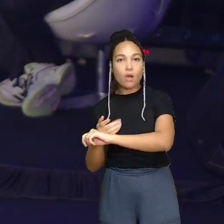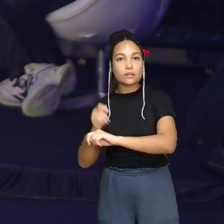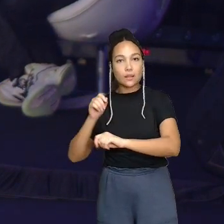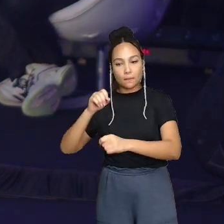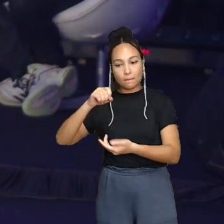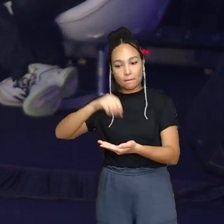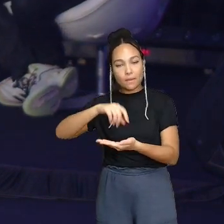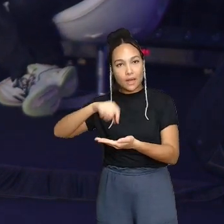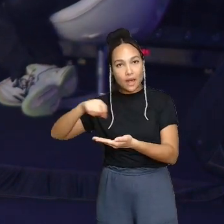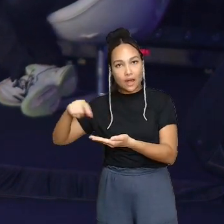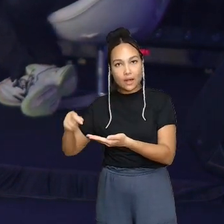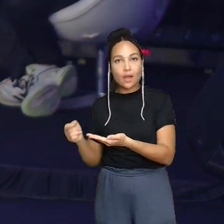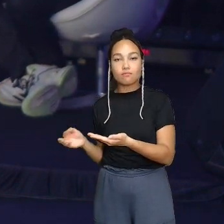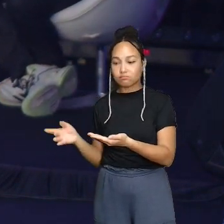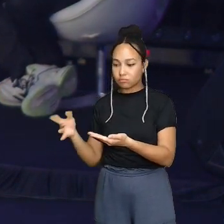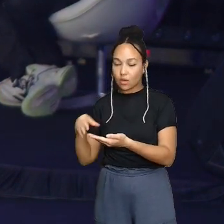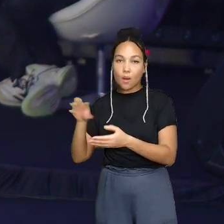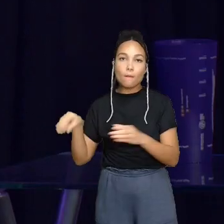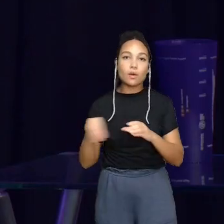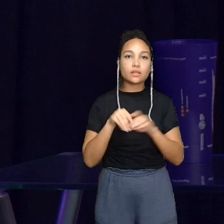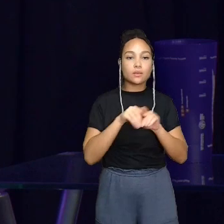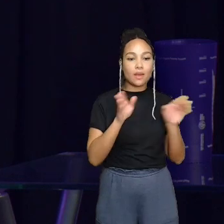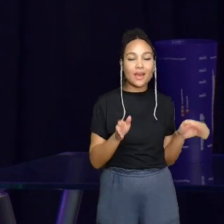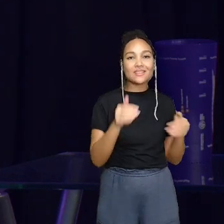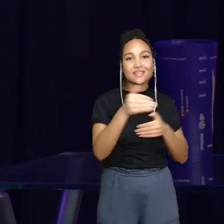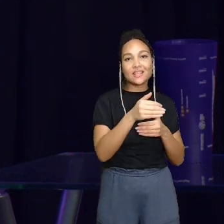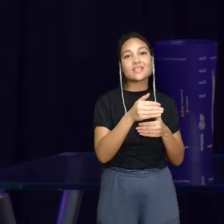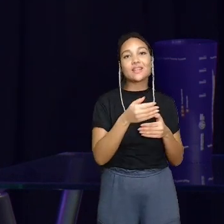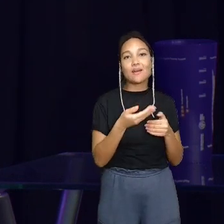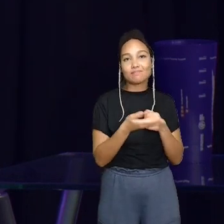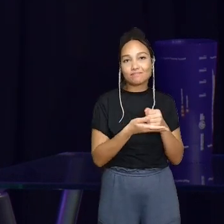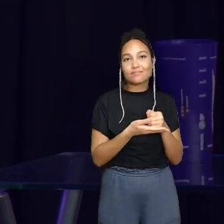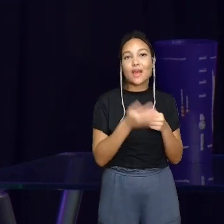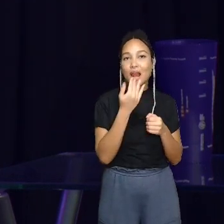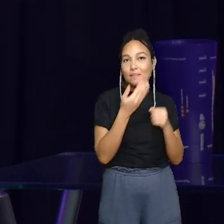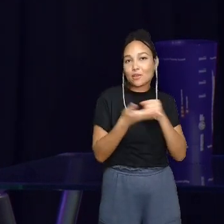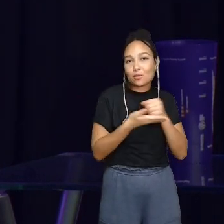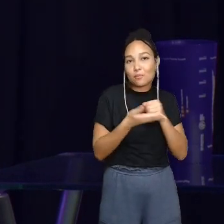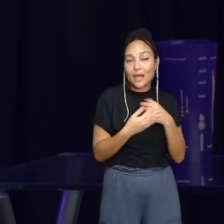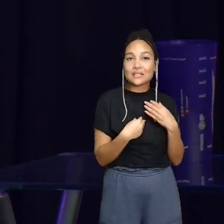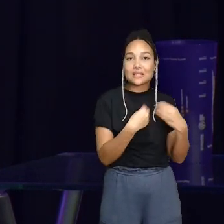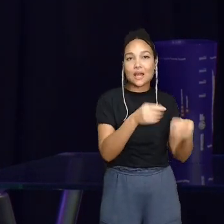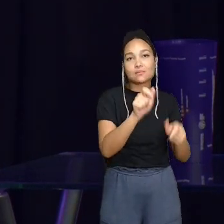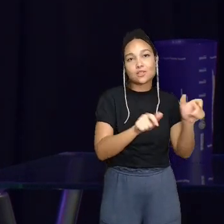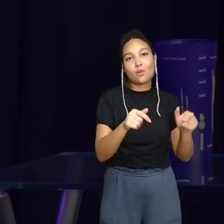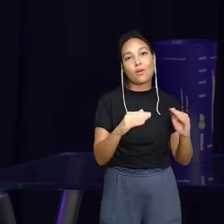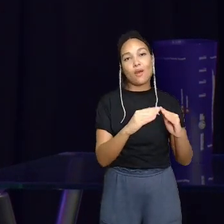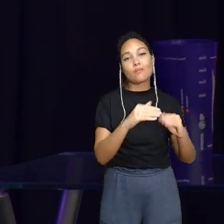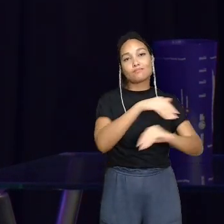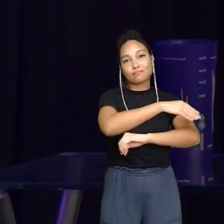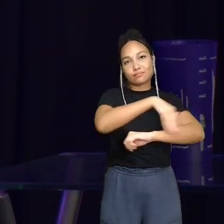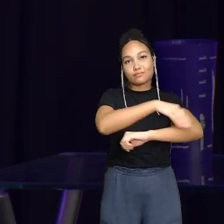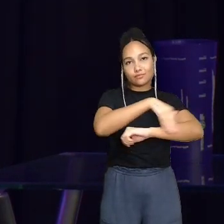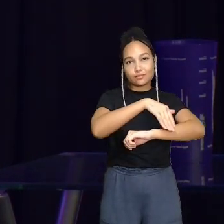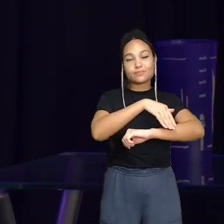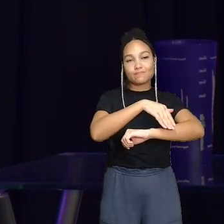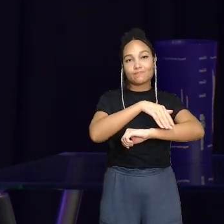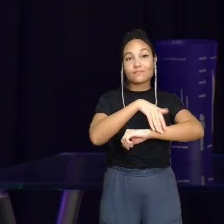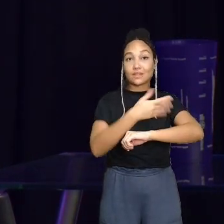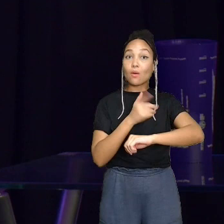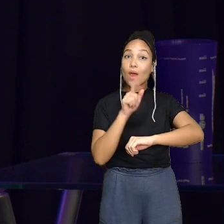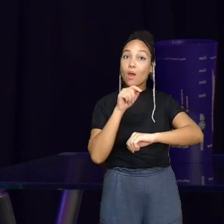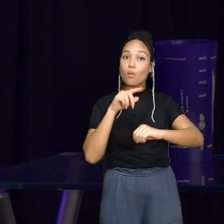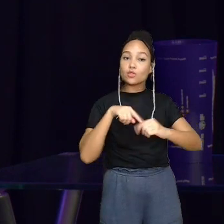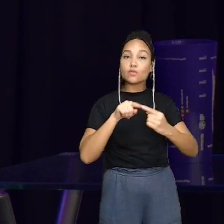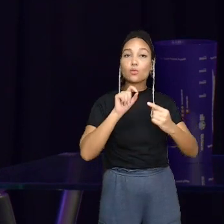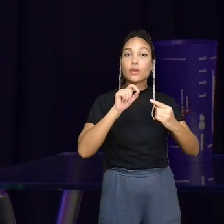complementar as cestas básicas que a gente doou para a população de rua. Então, é um trabalho de mudar realmente esse paradigma que a gente